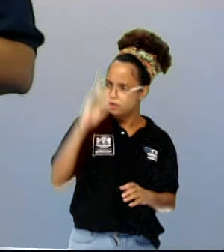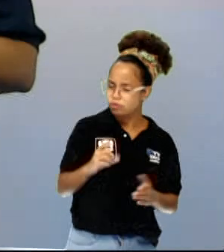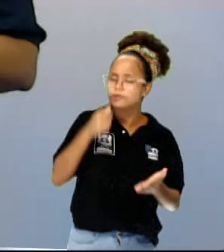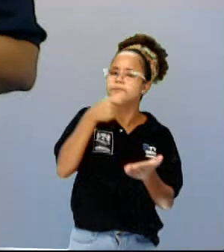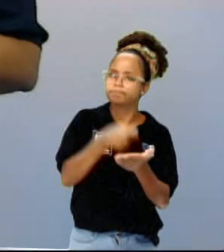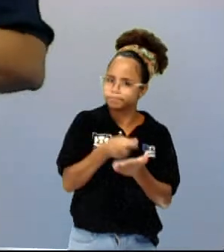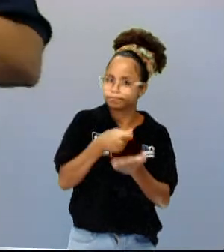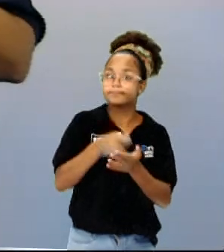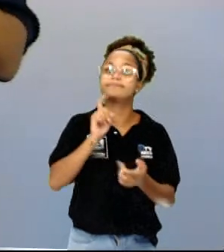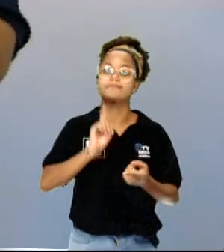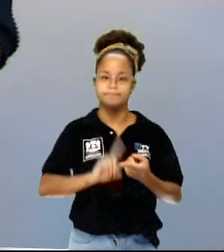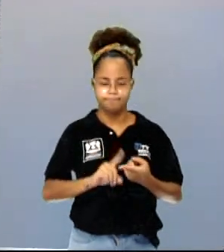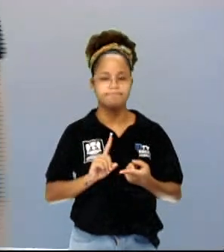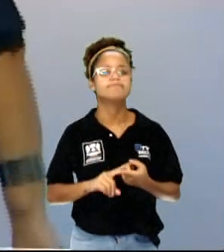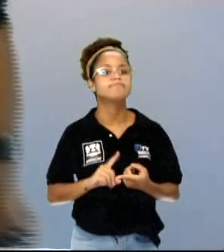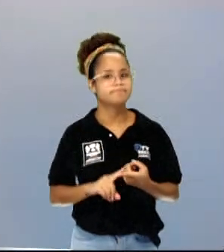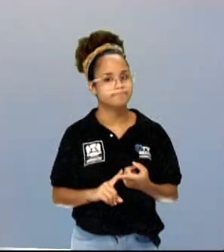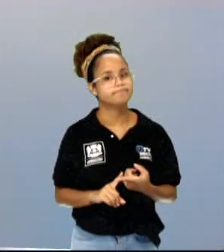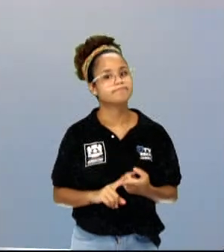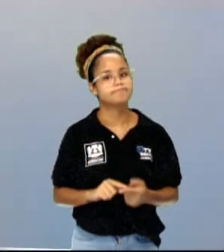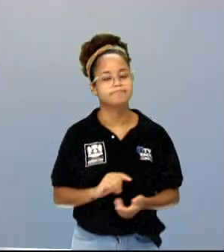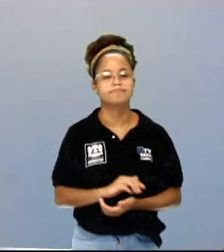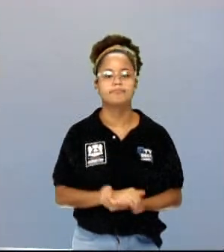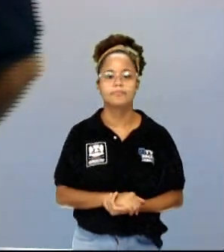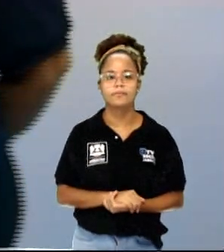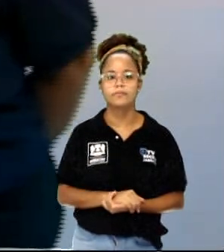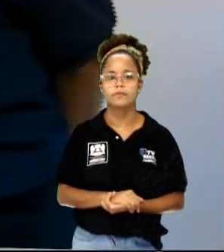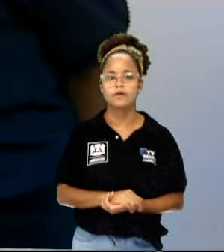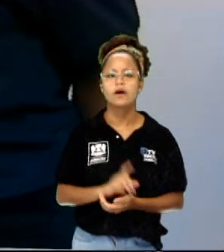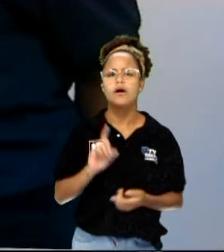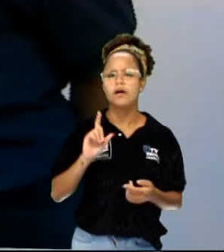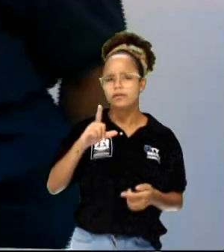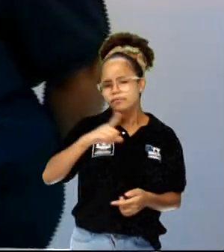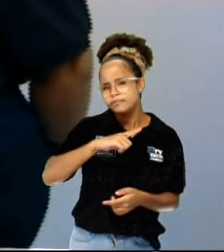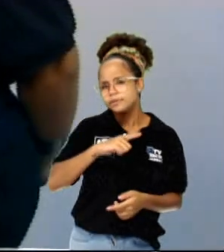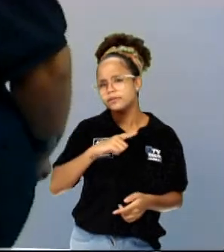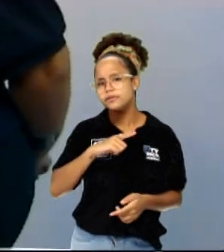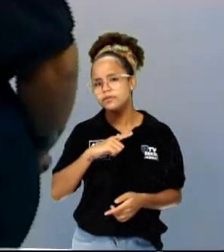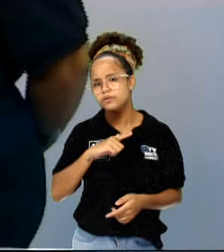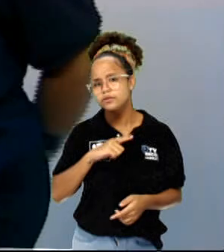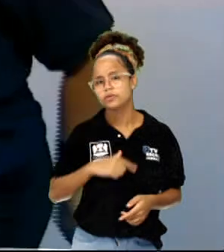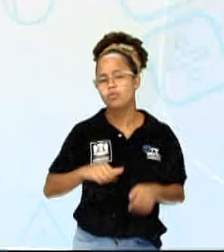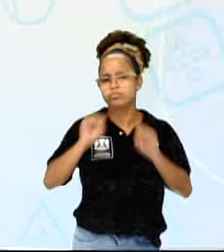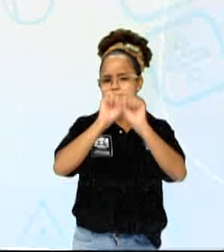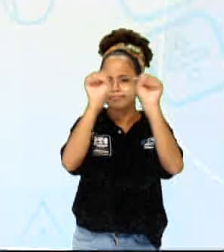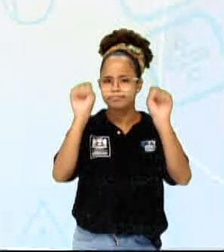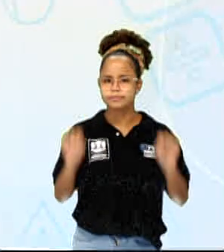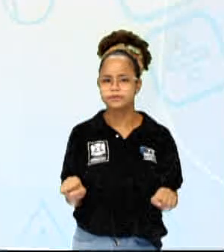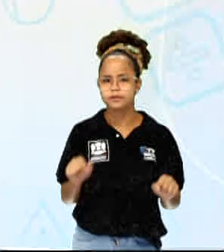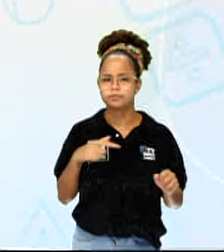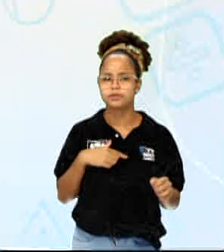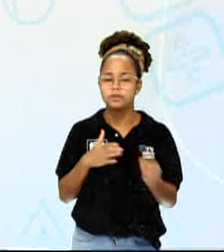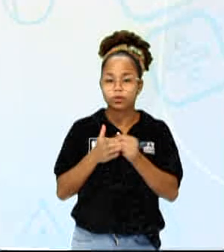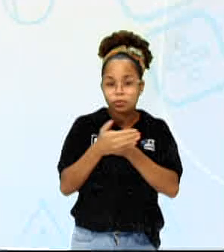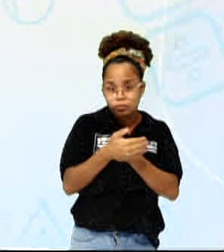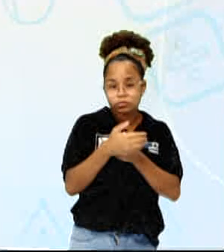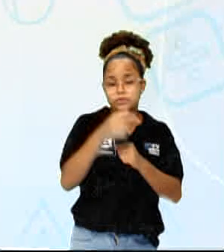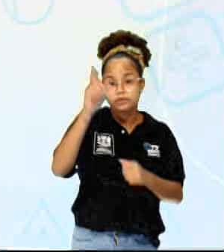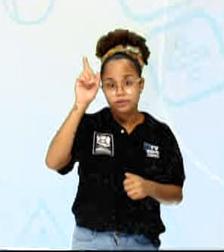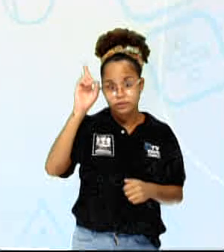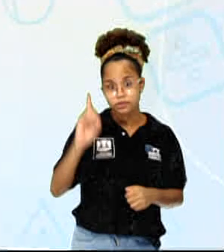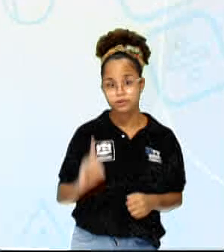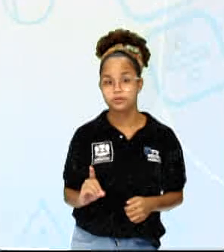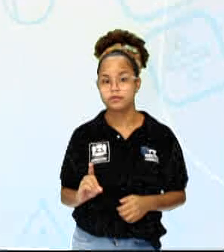os deveres. Nós temos também o Sistema de Garantia de Direitos, que é uma articulação entre várias